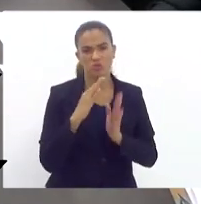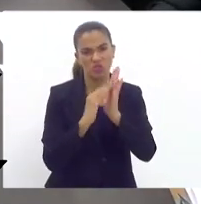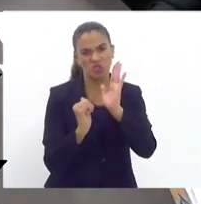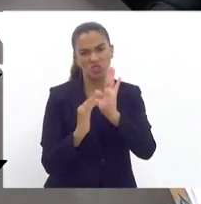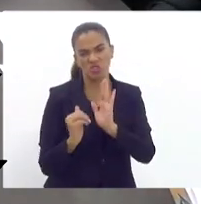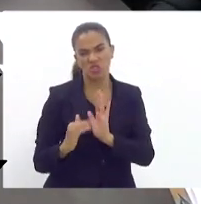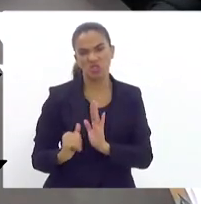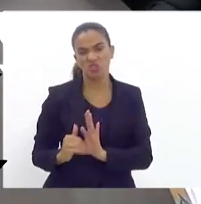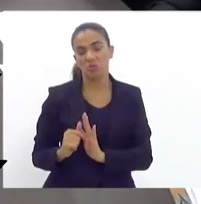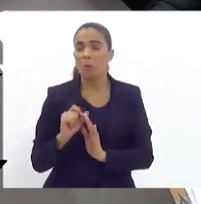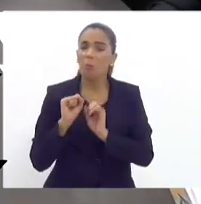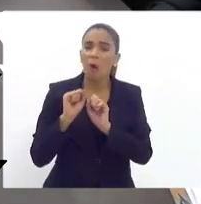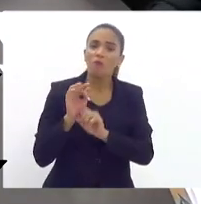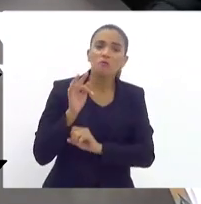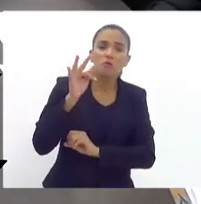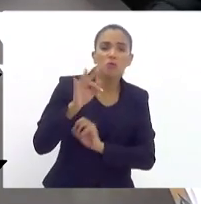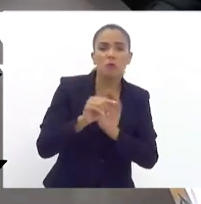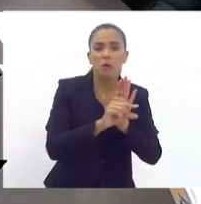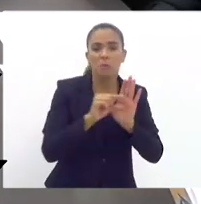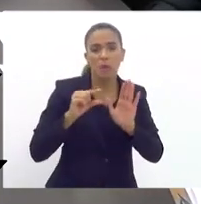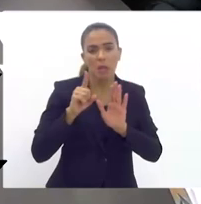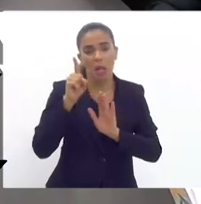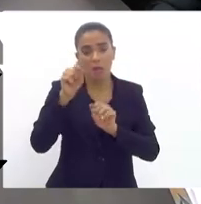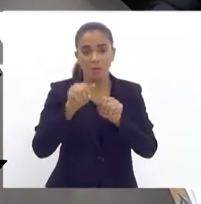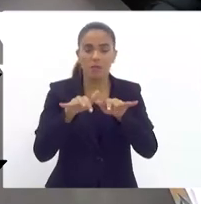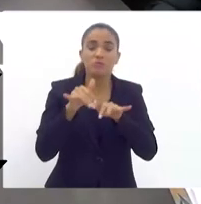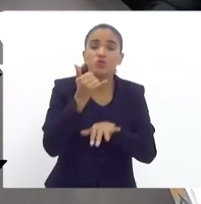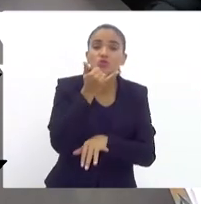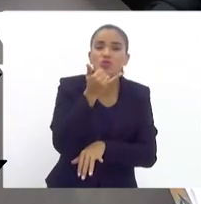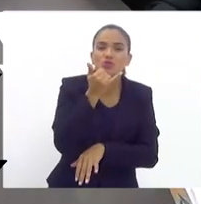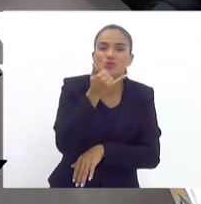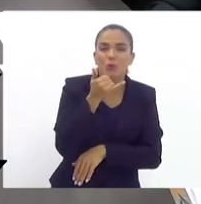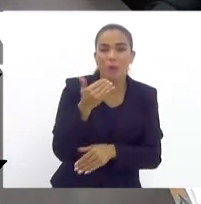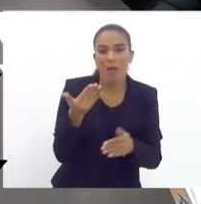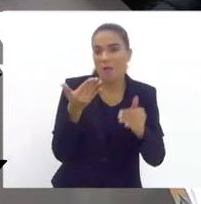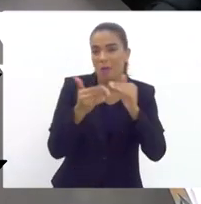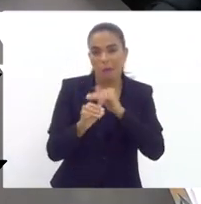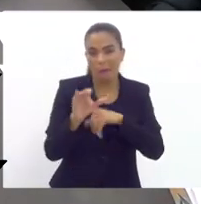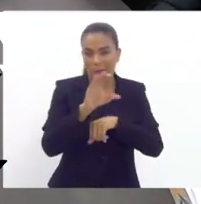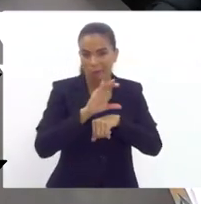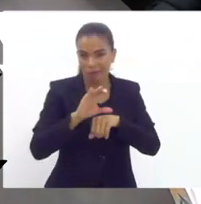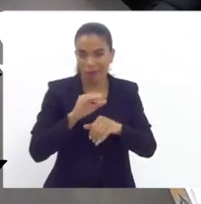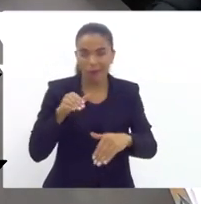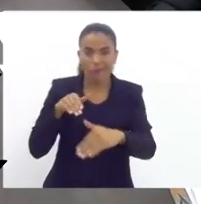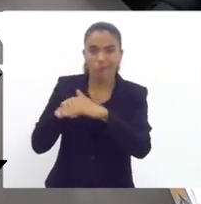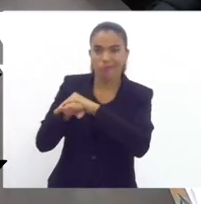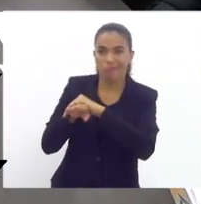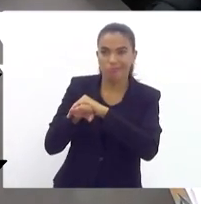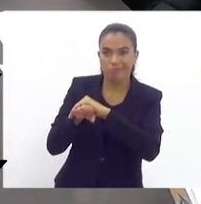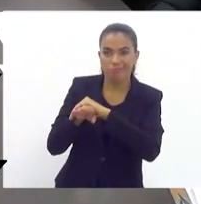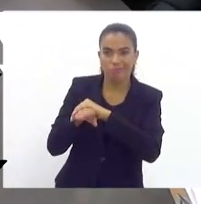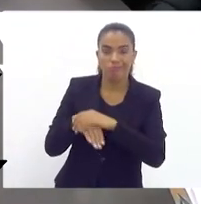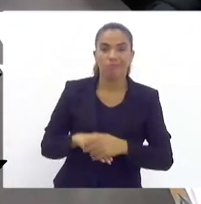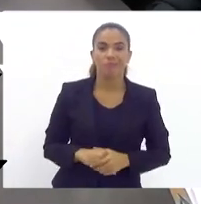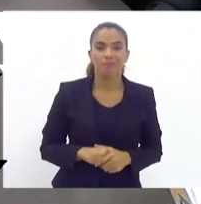pode apresentar alguma emenda em plenário. Ah, obrigado. Ah, não, pela inconstitucionalidade vai para o arquivo. Vai, né? Para o arquivo.